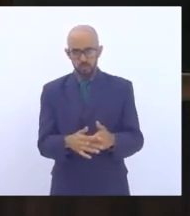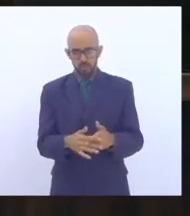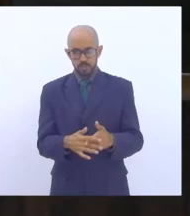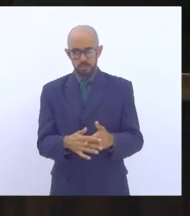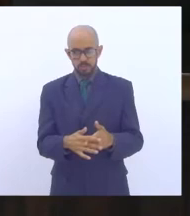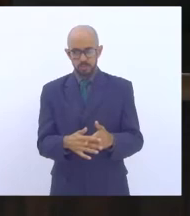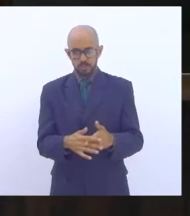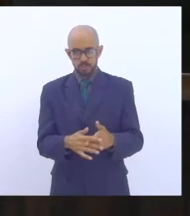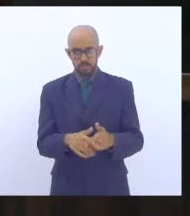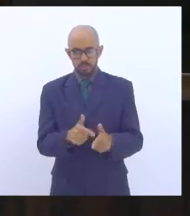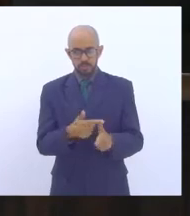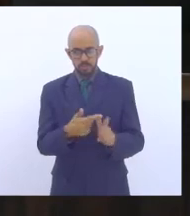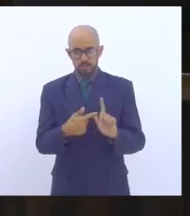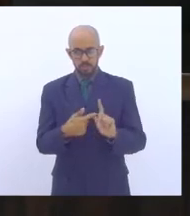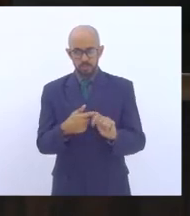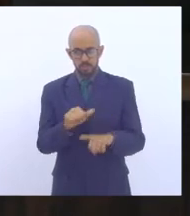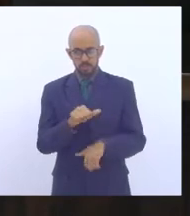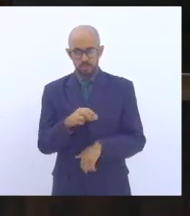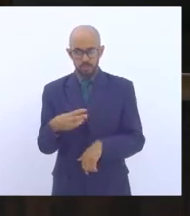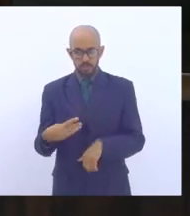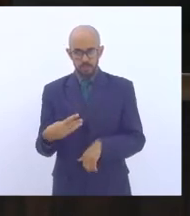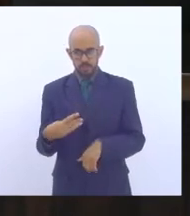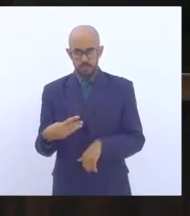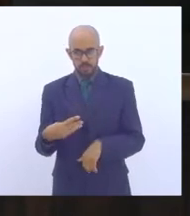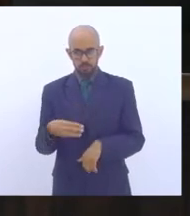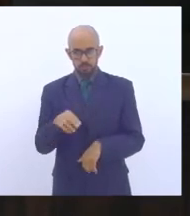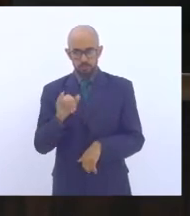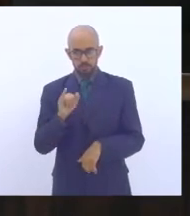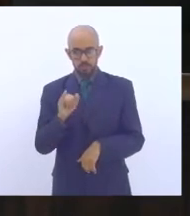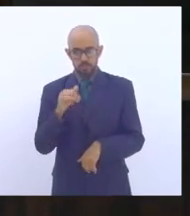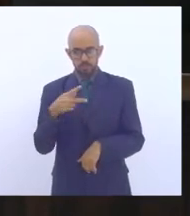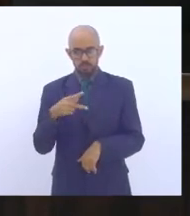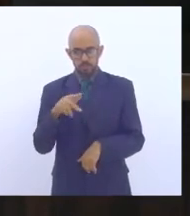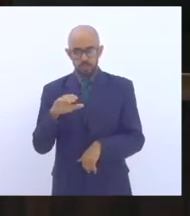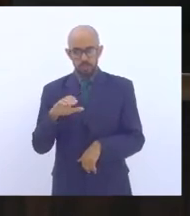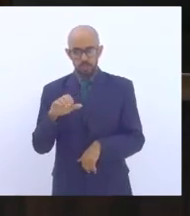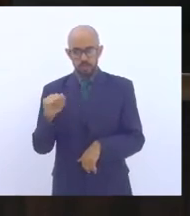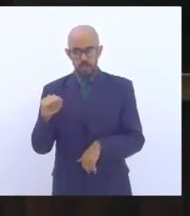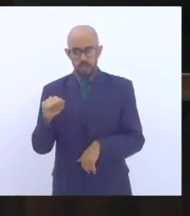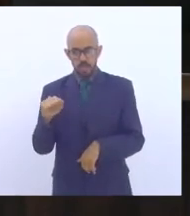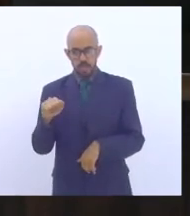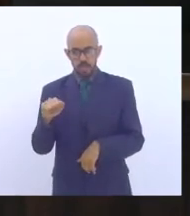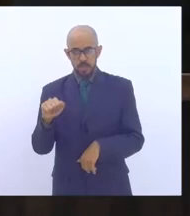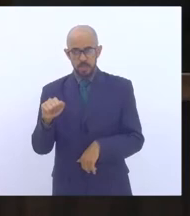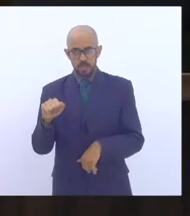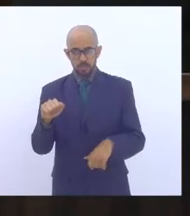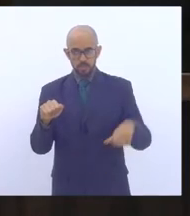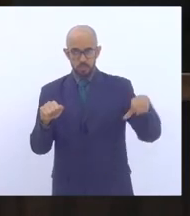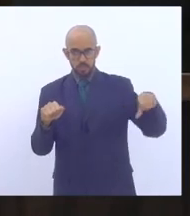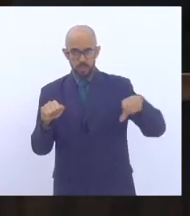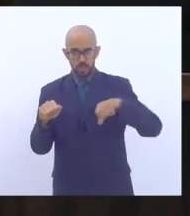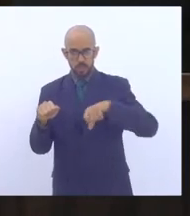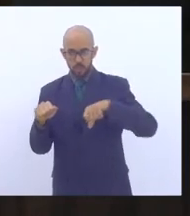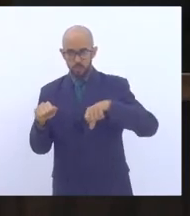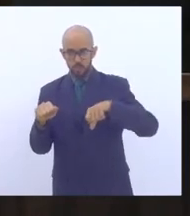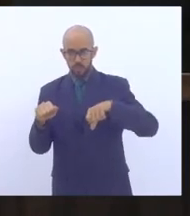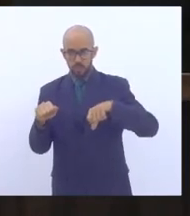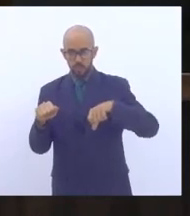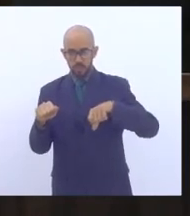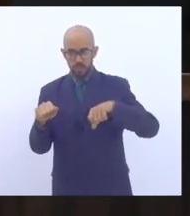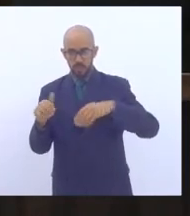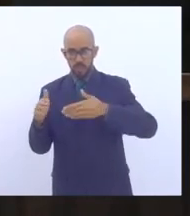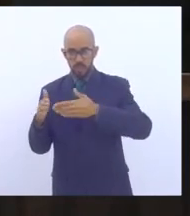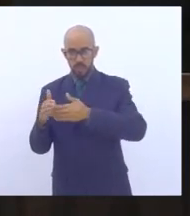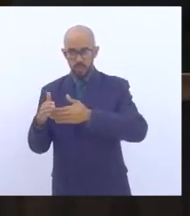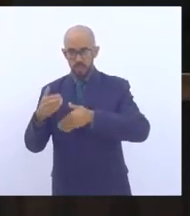e essa dívida de 13 pelo IPCA acumulado de 99 à